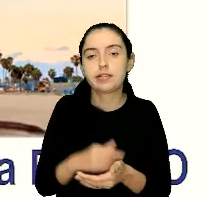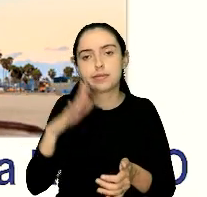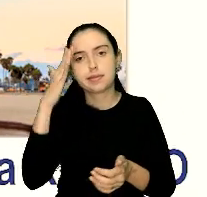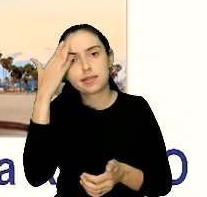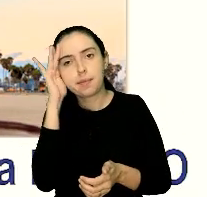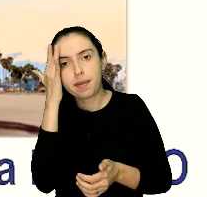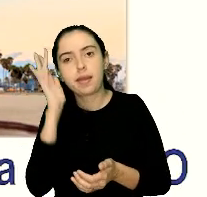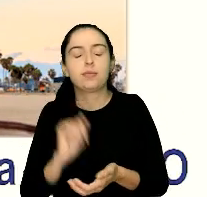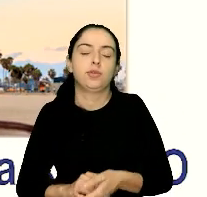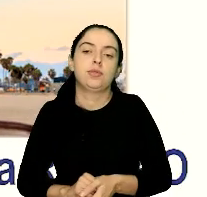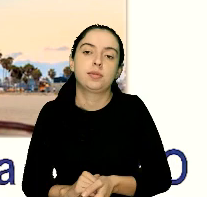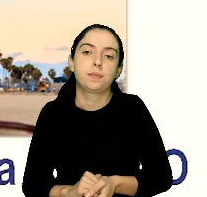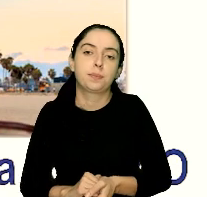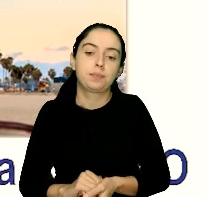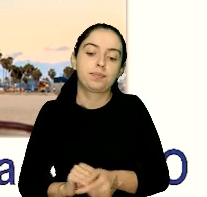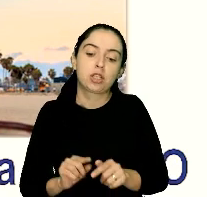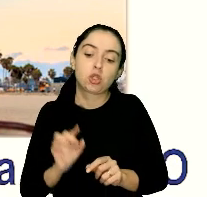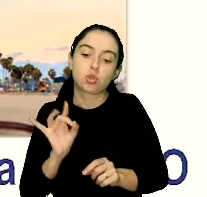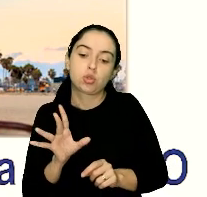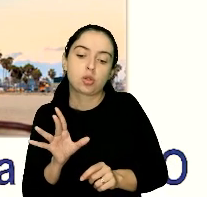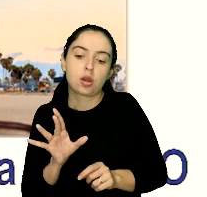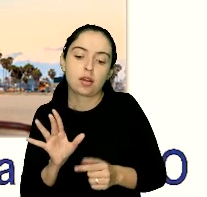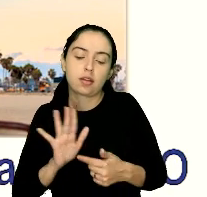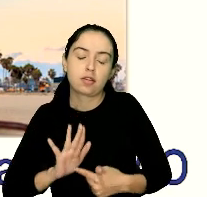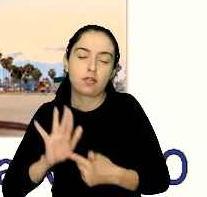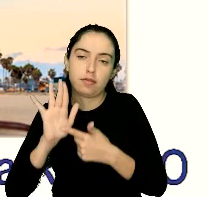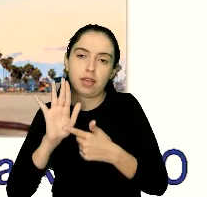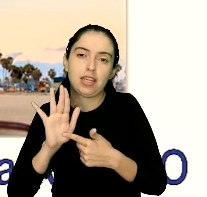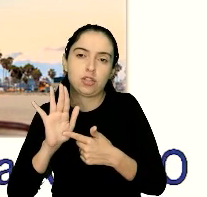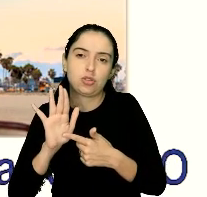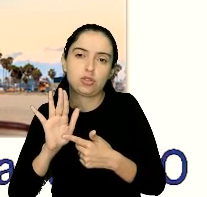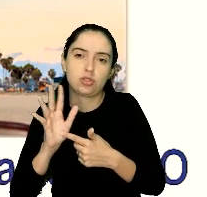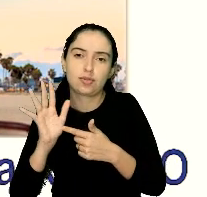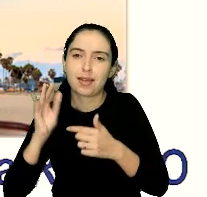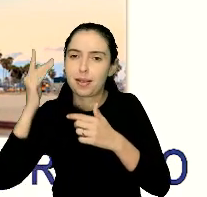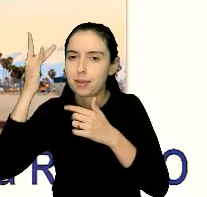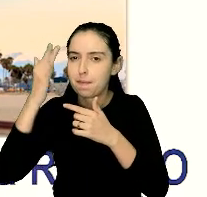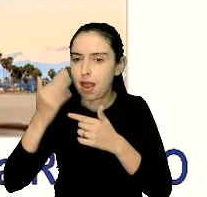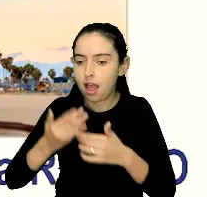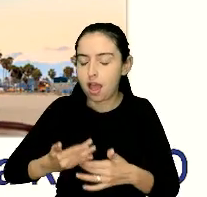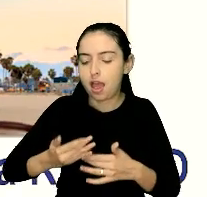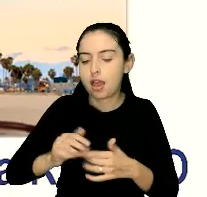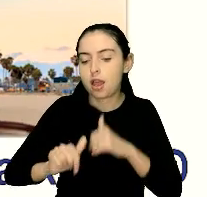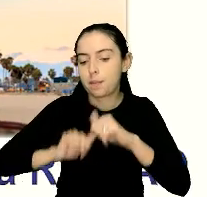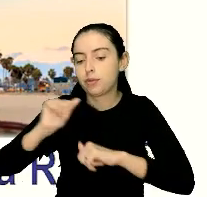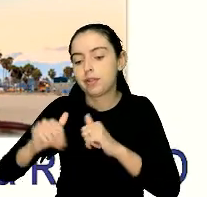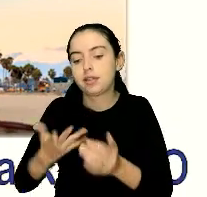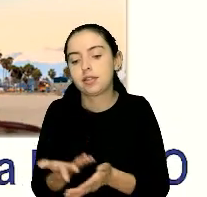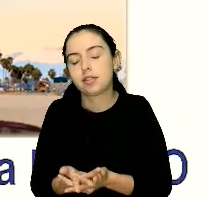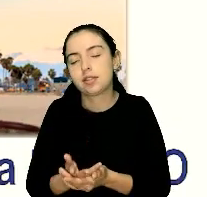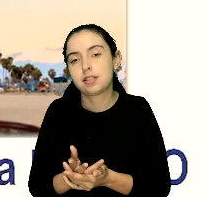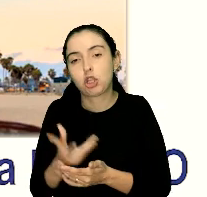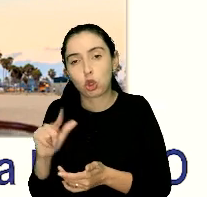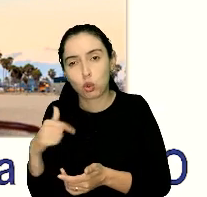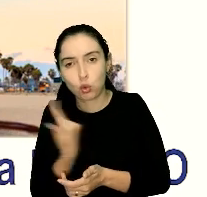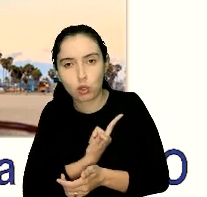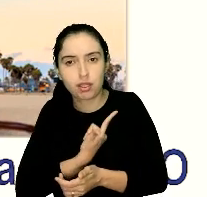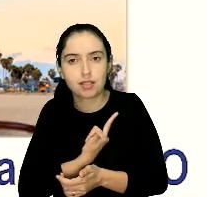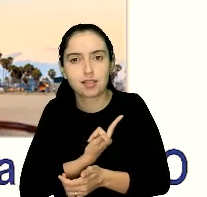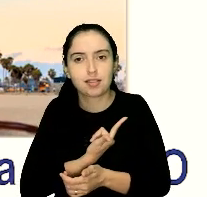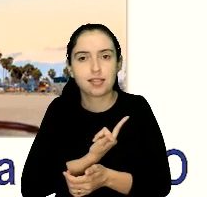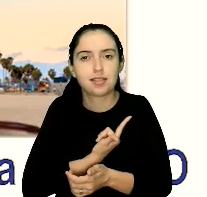perfeitamente bem. Só que, frente a isso tudo que eu coloquei, que a mudança é inevitável, que todos nós